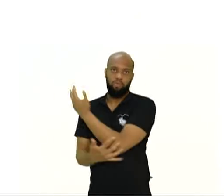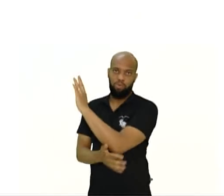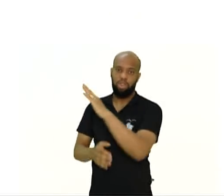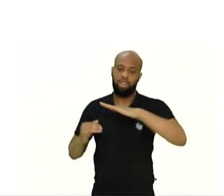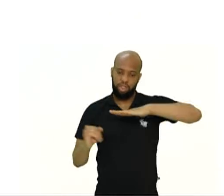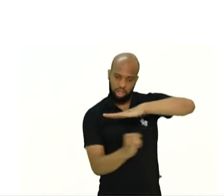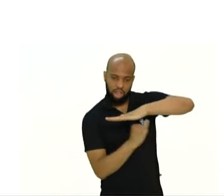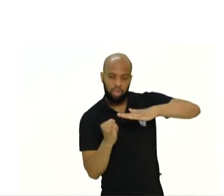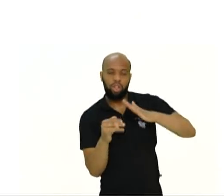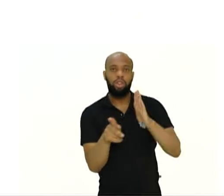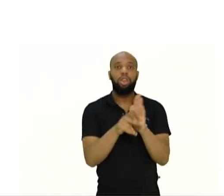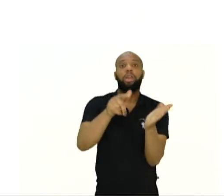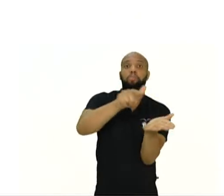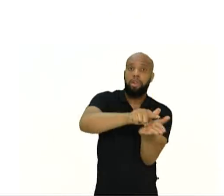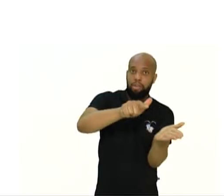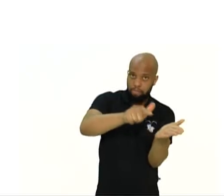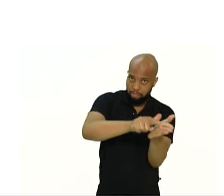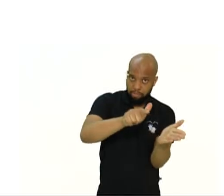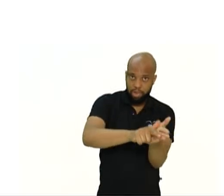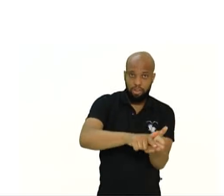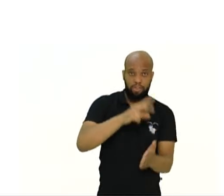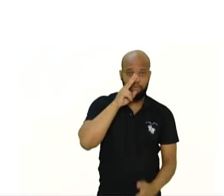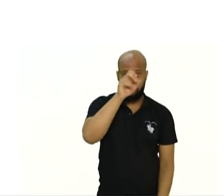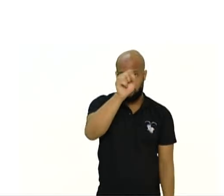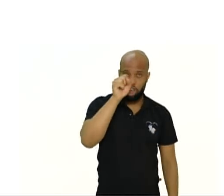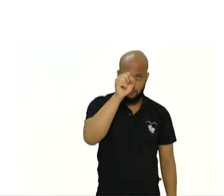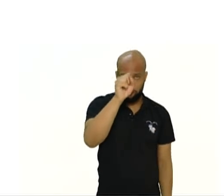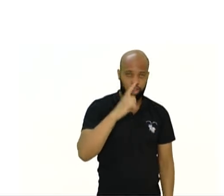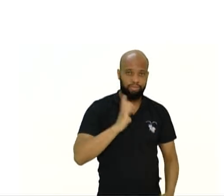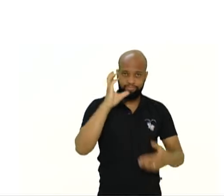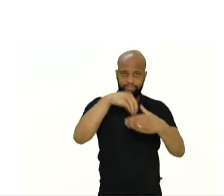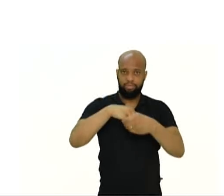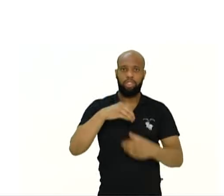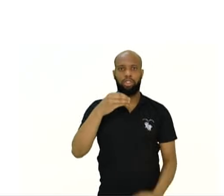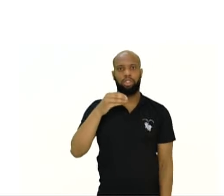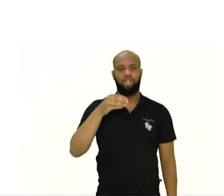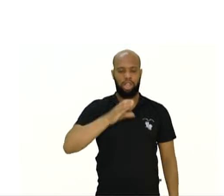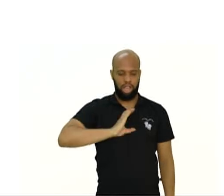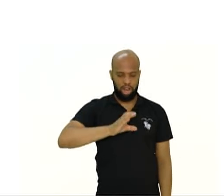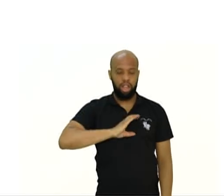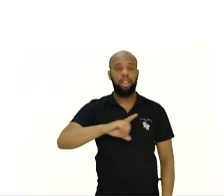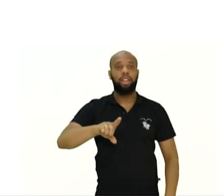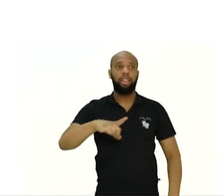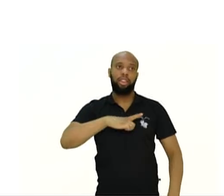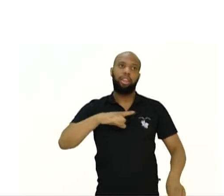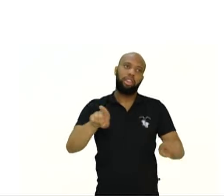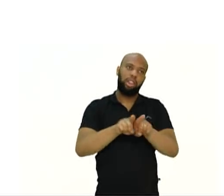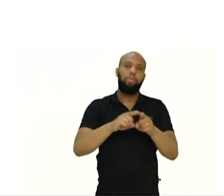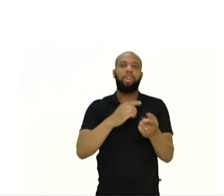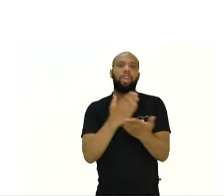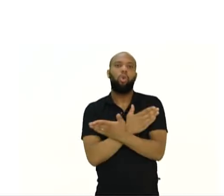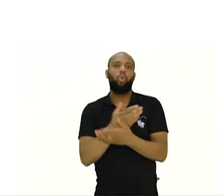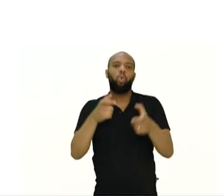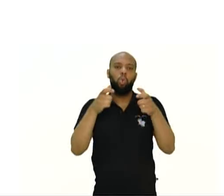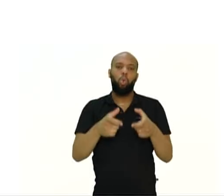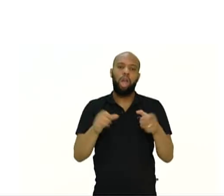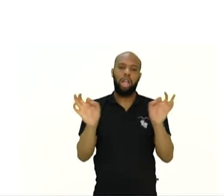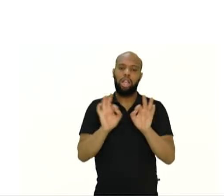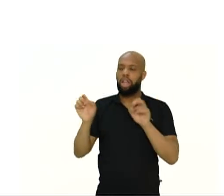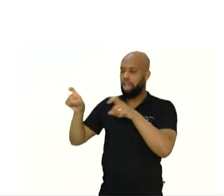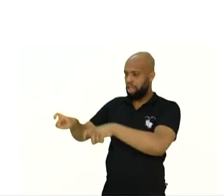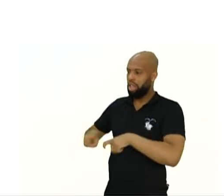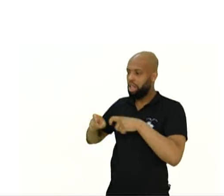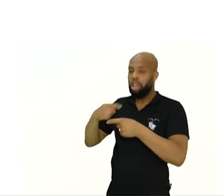ali de papel e celulose ela é bastante forte no Canadá. Temos as terras não cultiváveis em rosa, que é toda